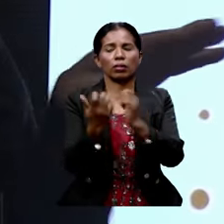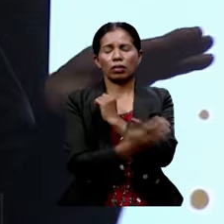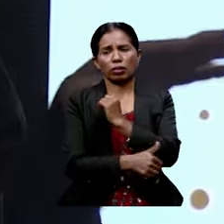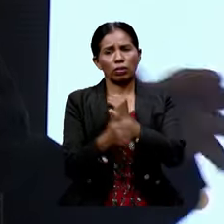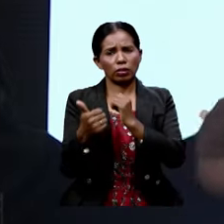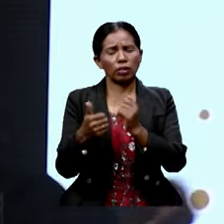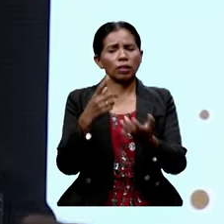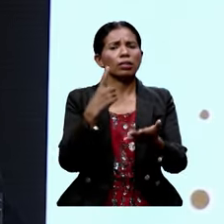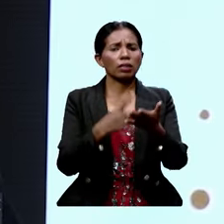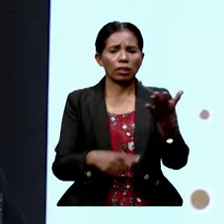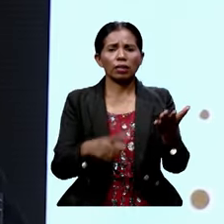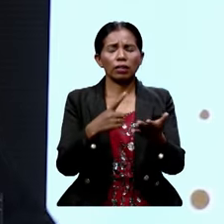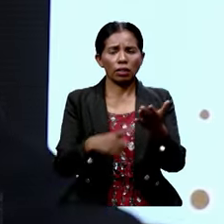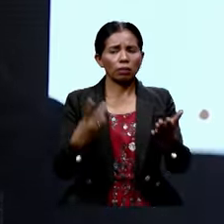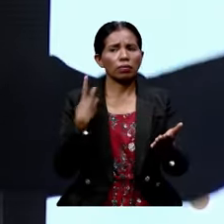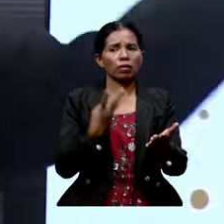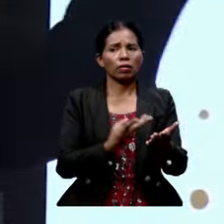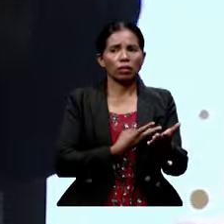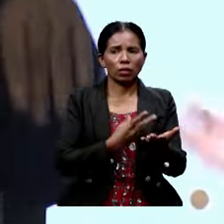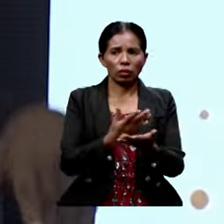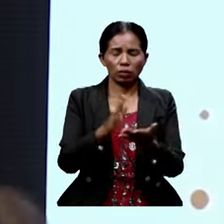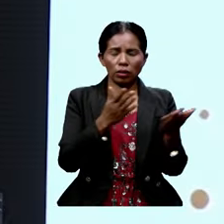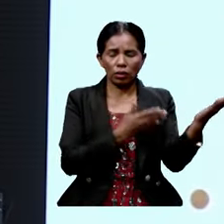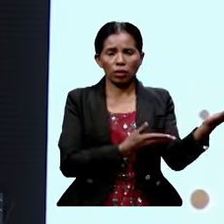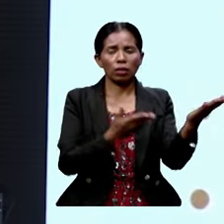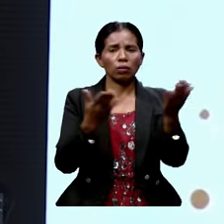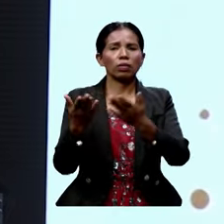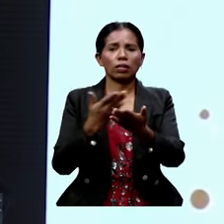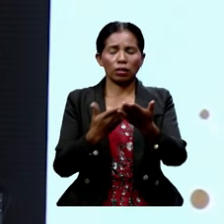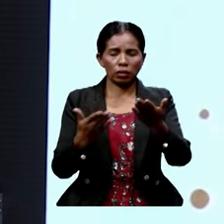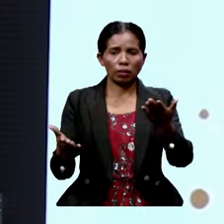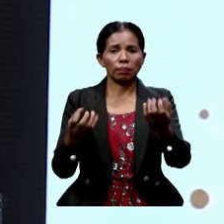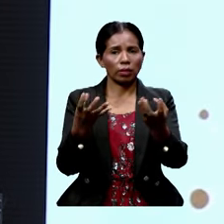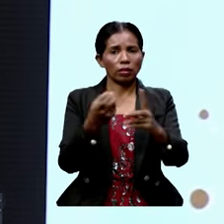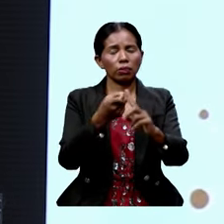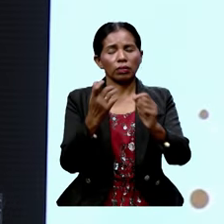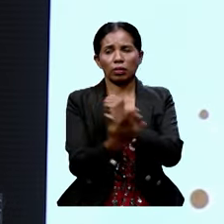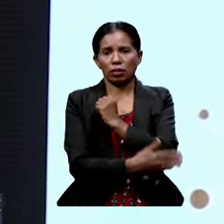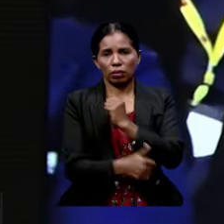Saída, saída ali. E te importa, vou te vara.